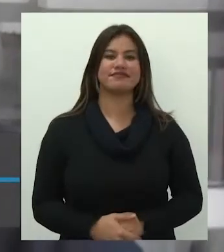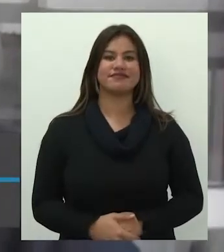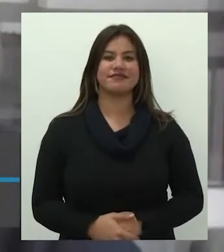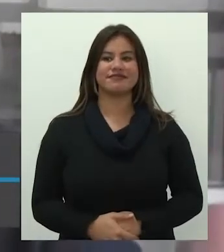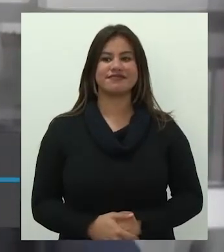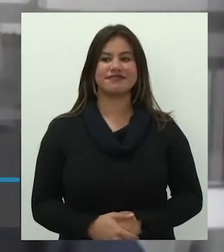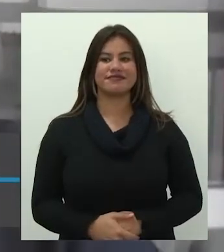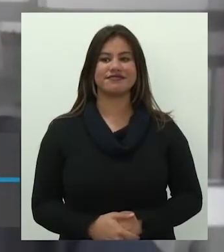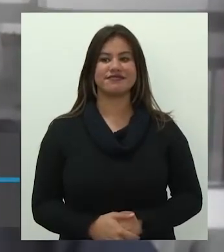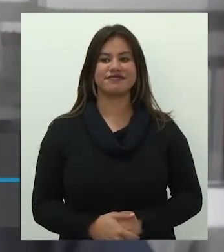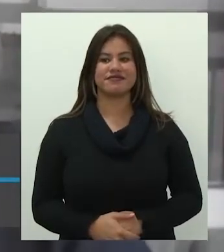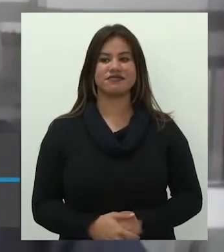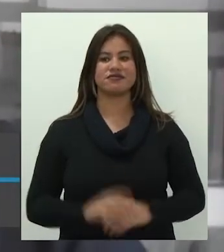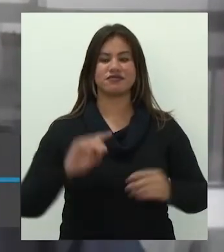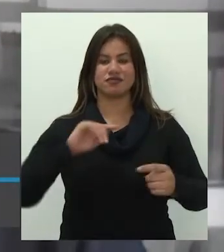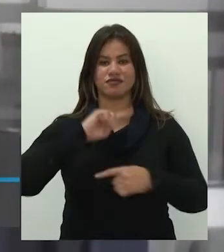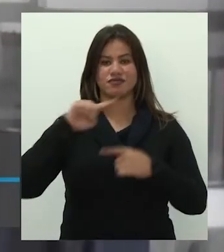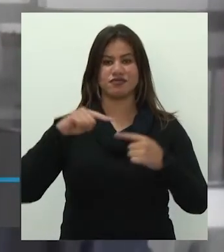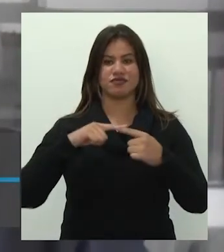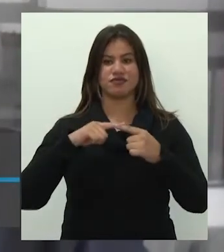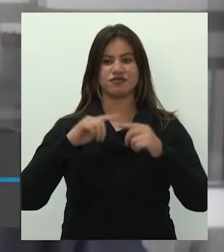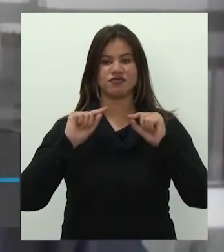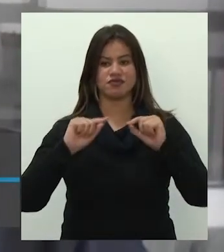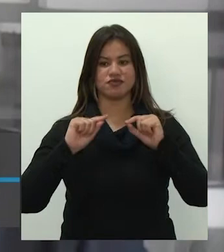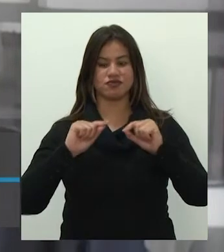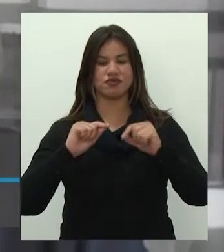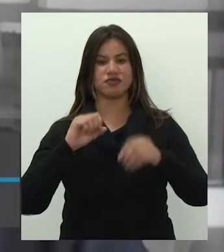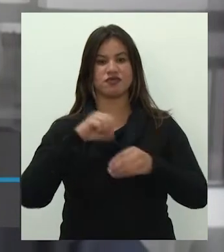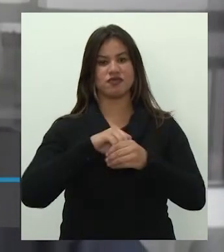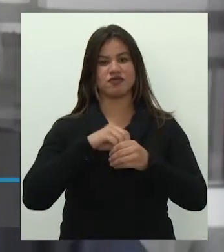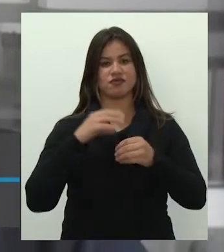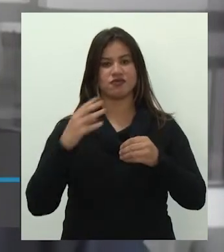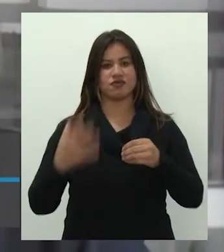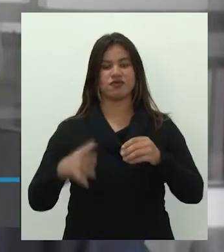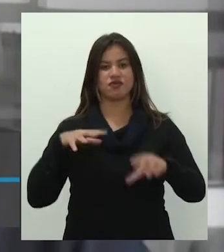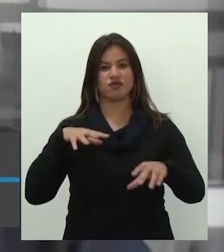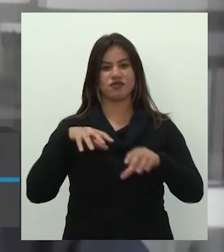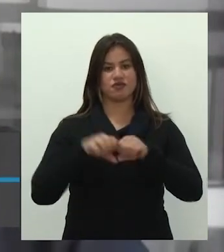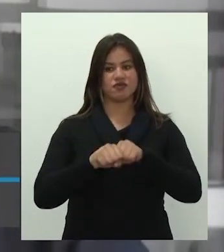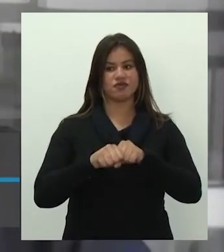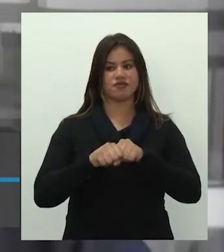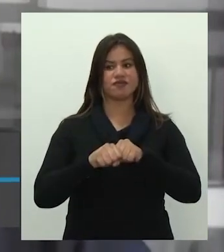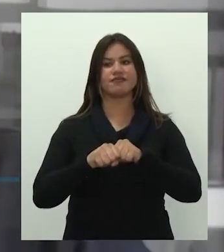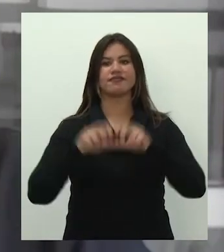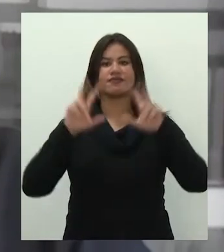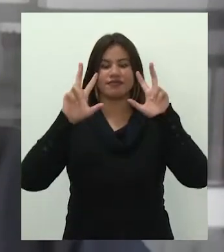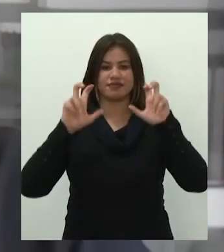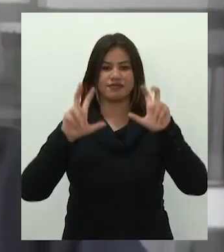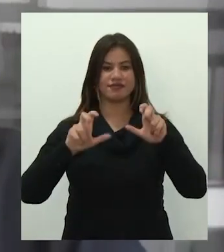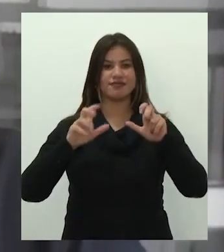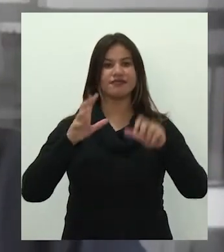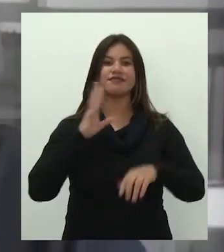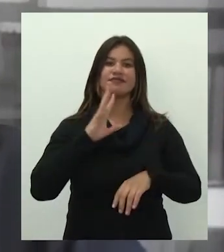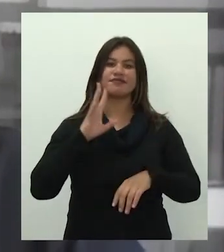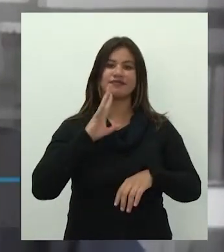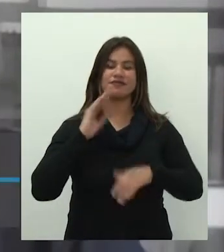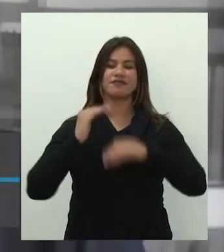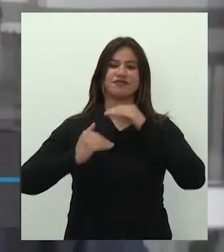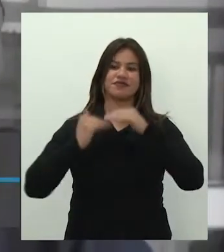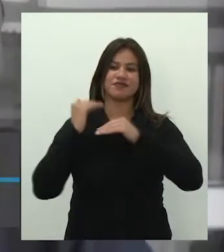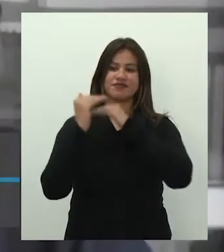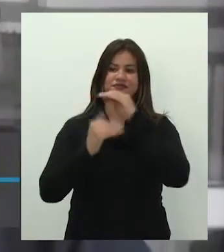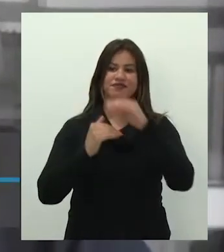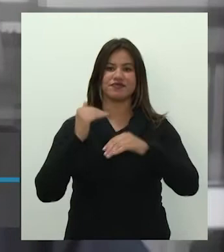Continuada tem por objetivo trazer conteúdo, formação e assuntos sempre interessantes para o desenvolvimento para